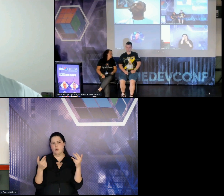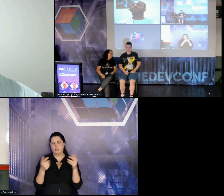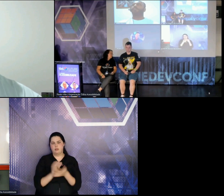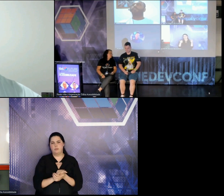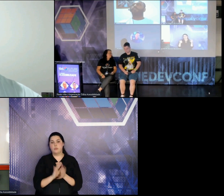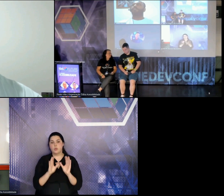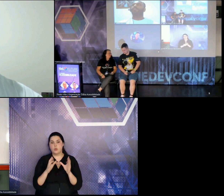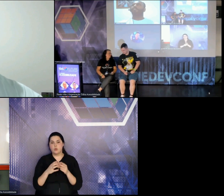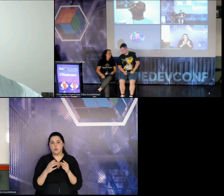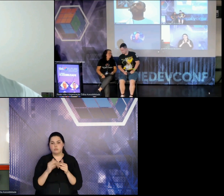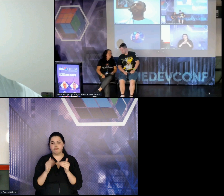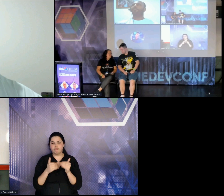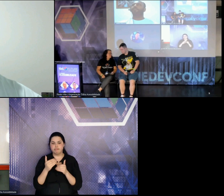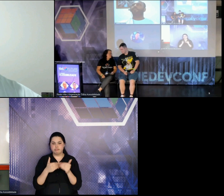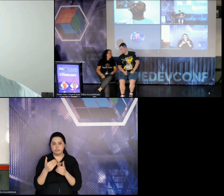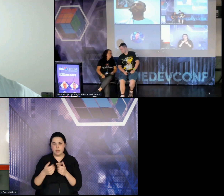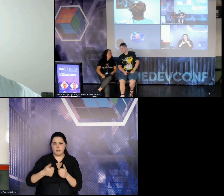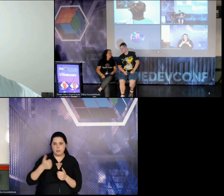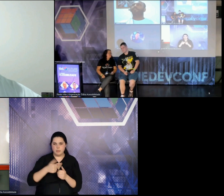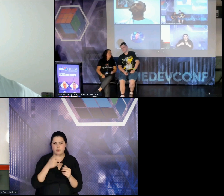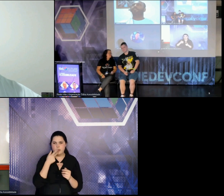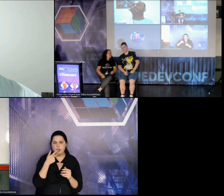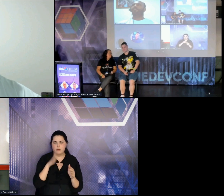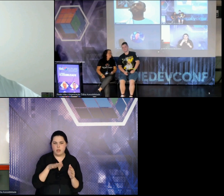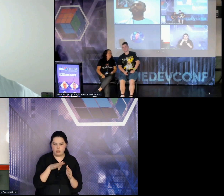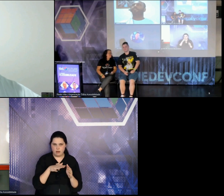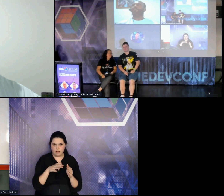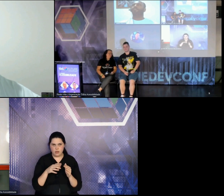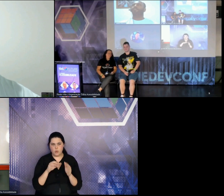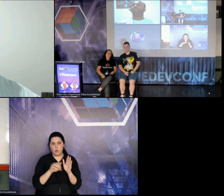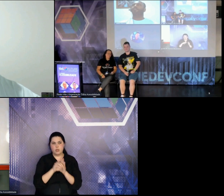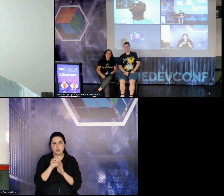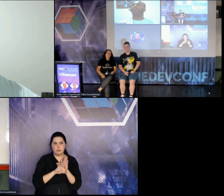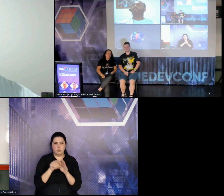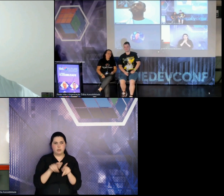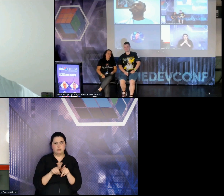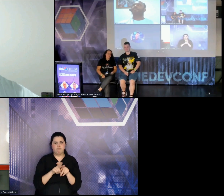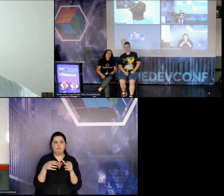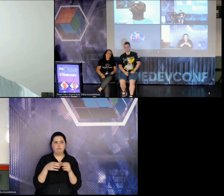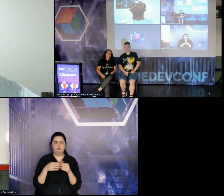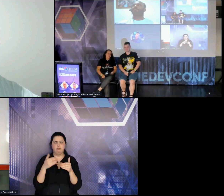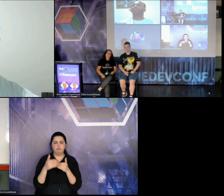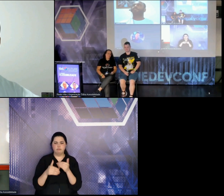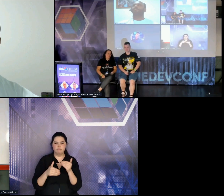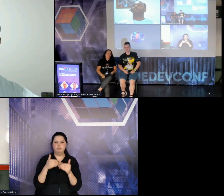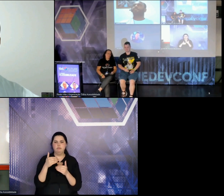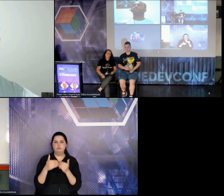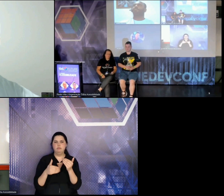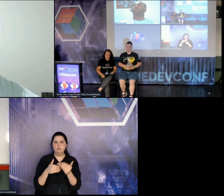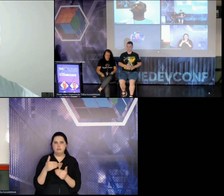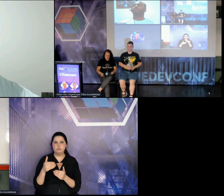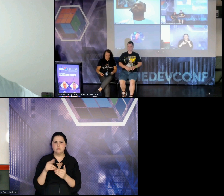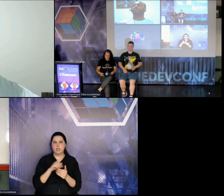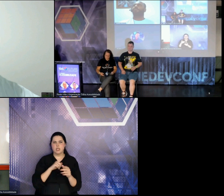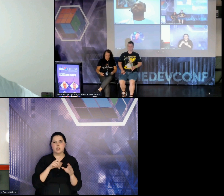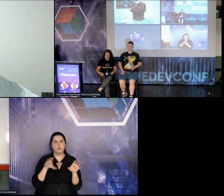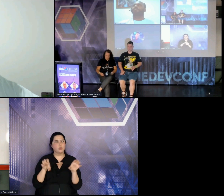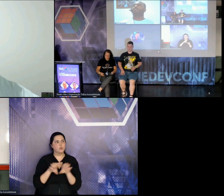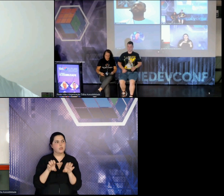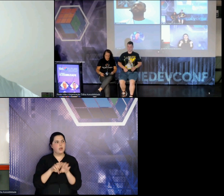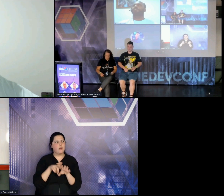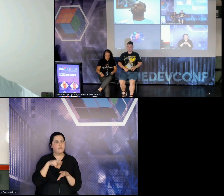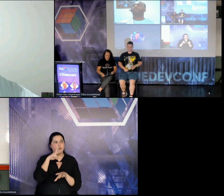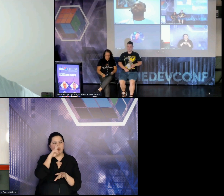foi crescendo. Primeiro, falando aqui da parte de orçamentos, o time foi crescendo, a gente tem uma estrutura bem robusta aqui, né,